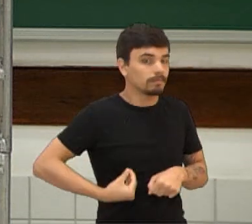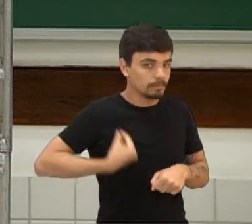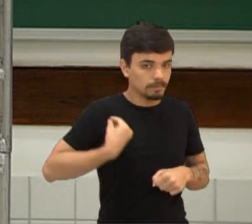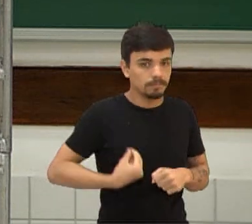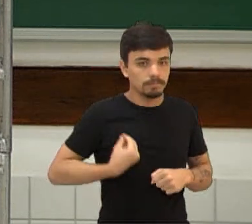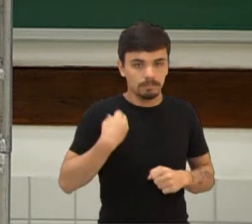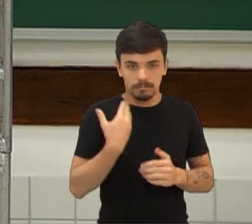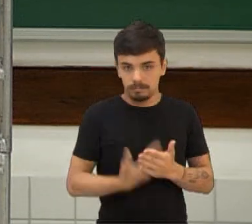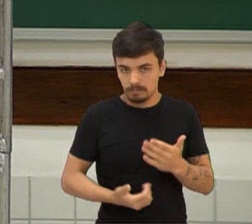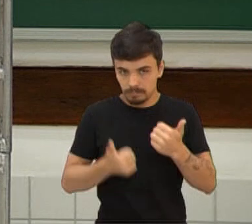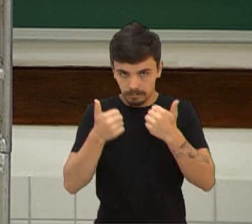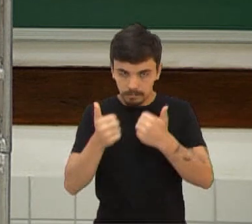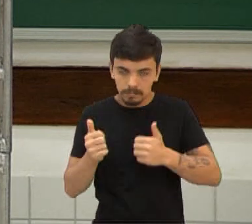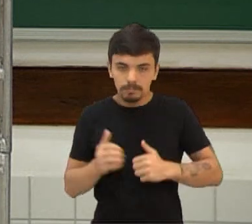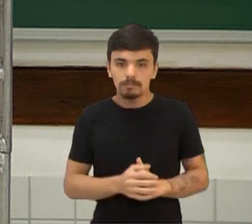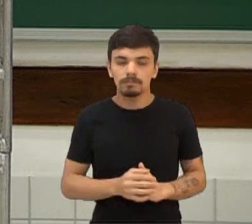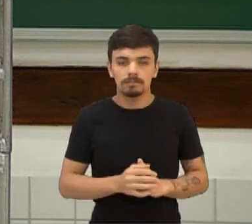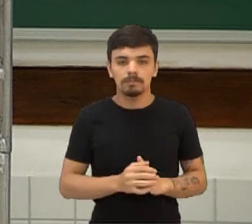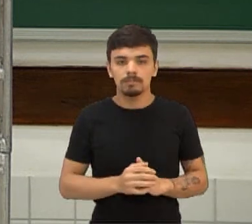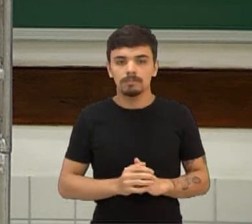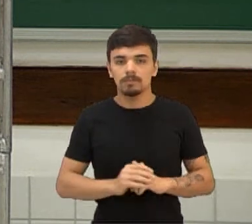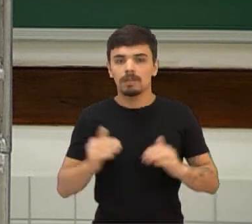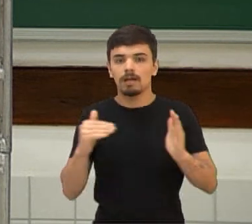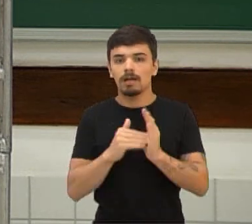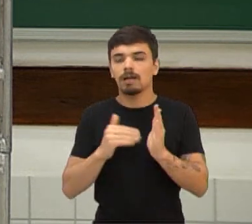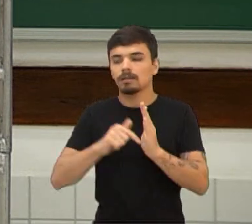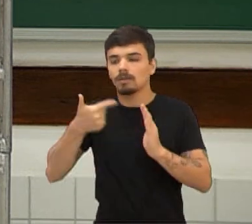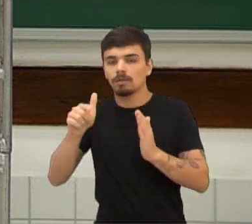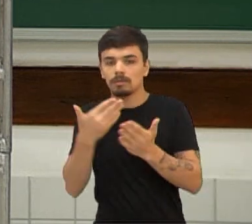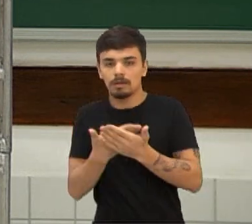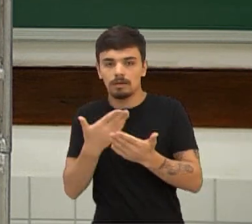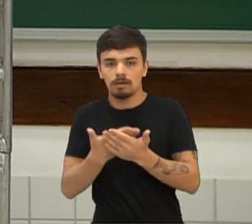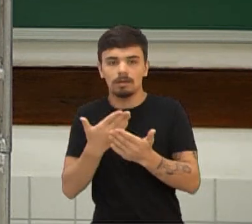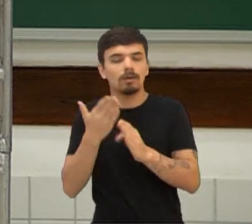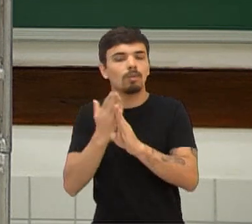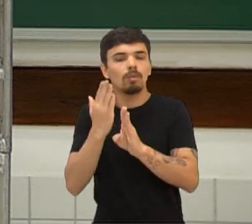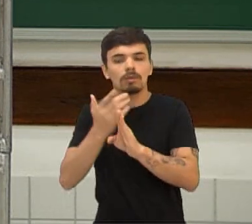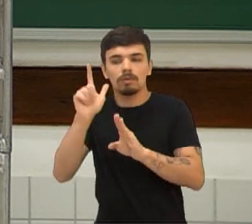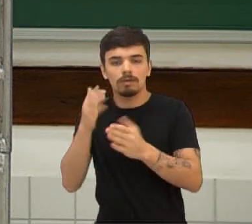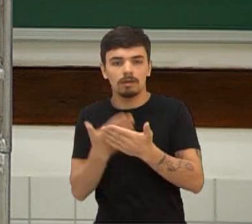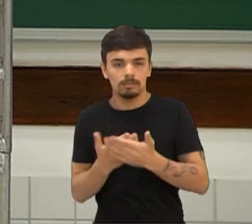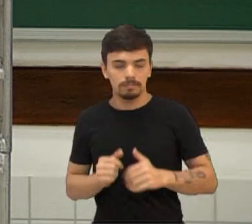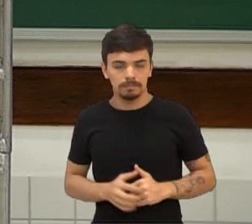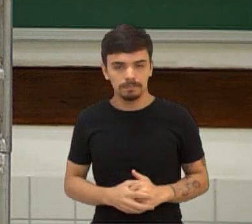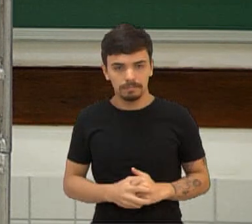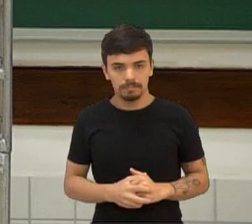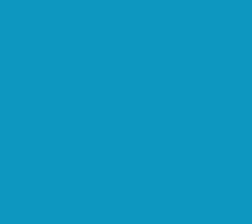perder a sua presença. Ok? Até logo, pessoal, a gente se vê na próxima aula.